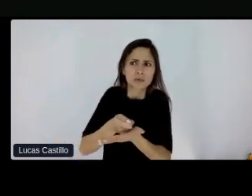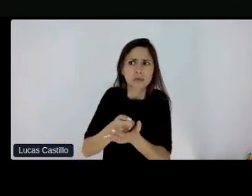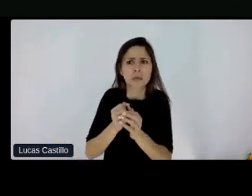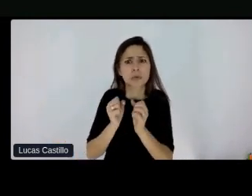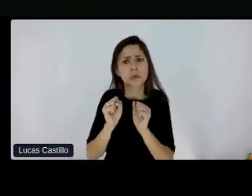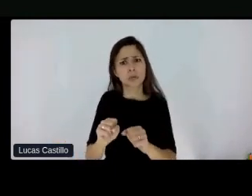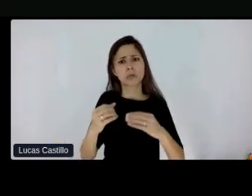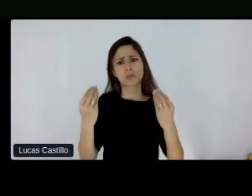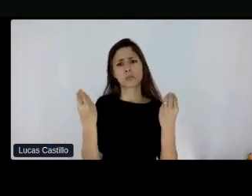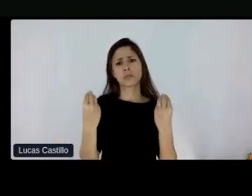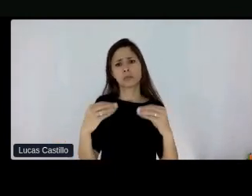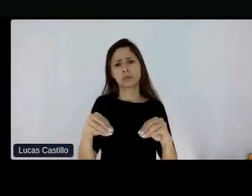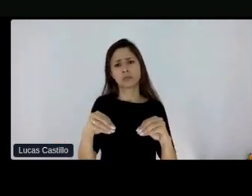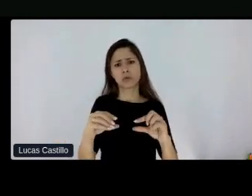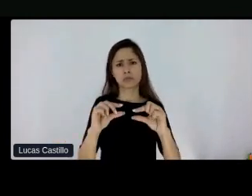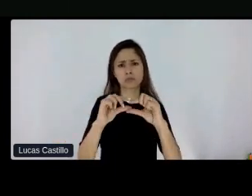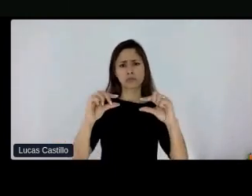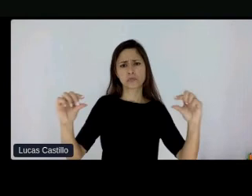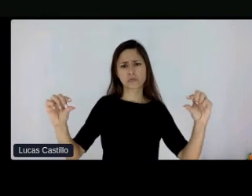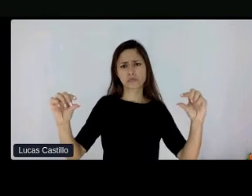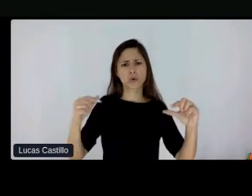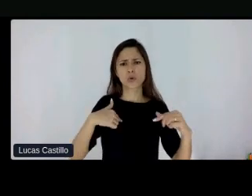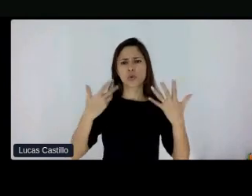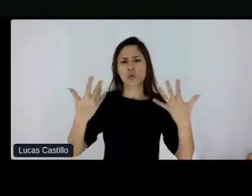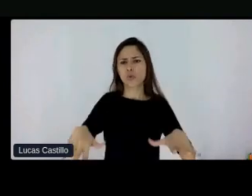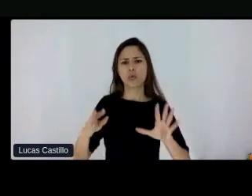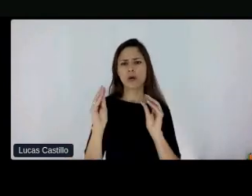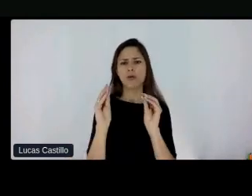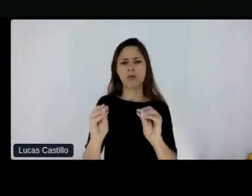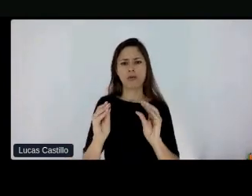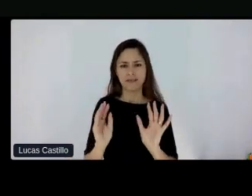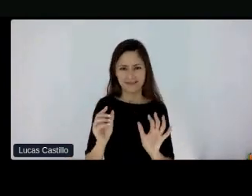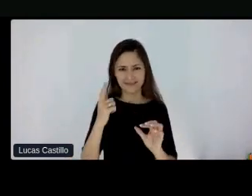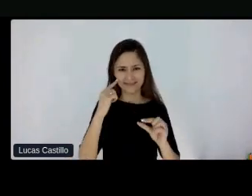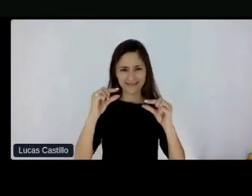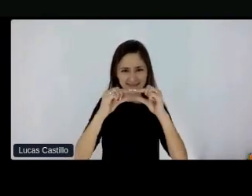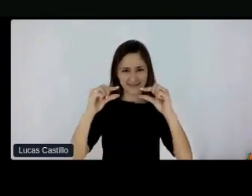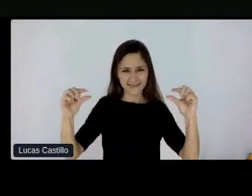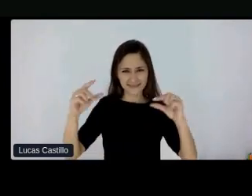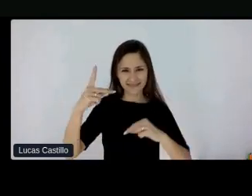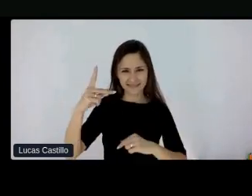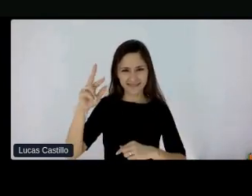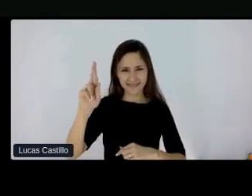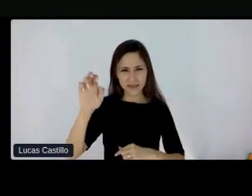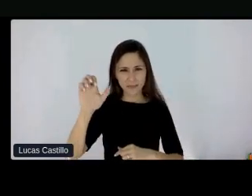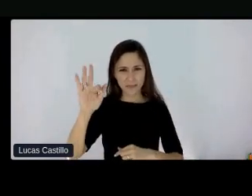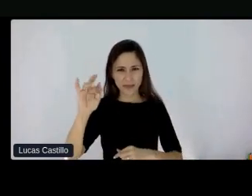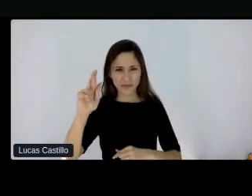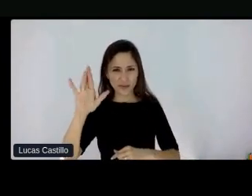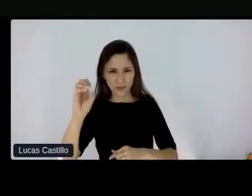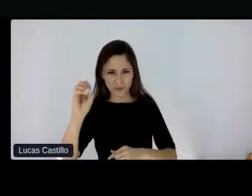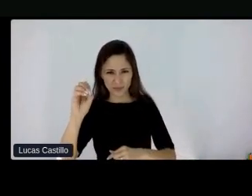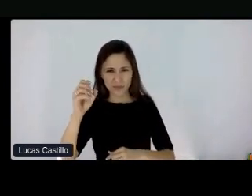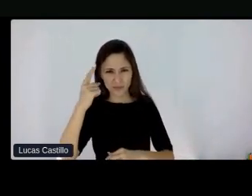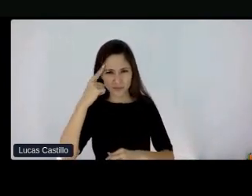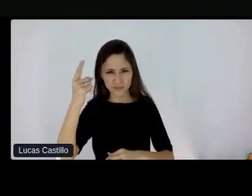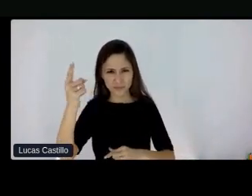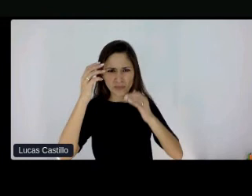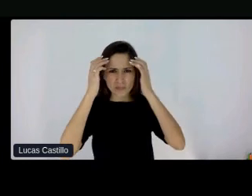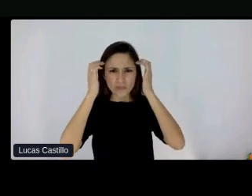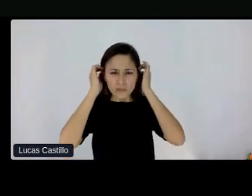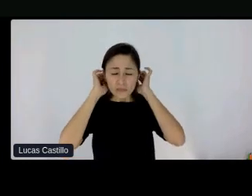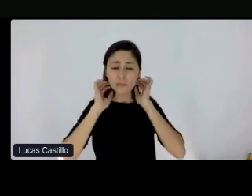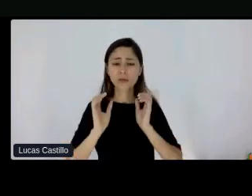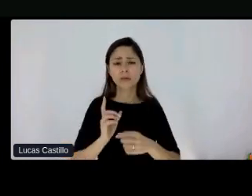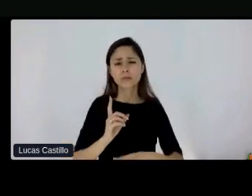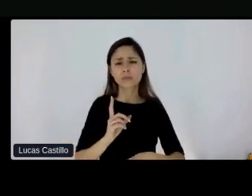pode colocar prefiro não informar. Tá? Isso por quê? Porque como eu falei antes, né, a